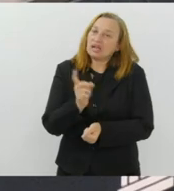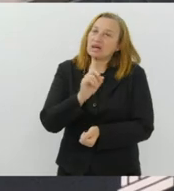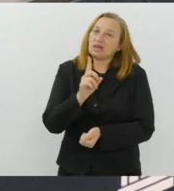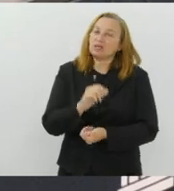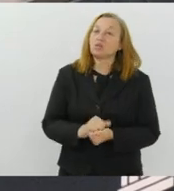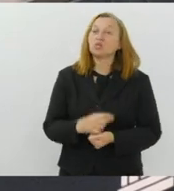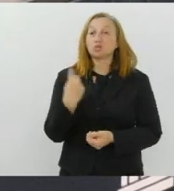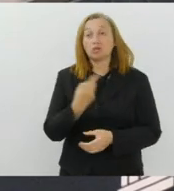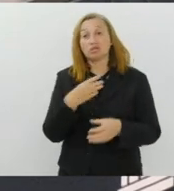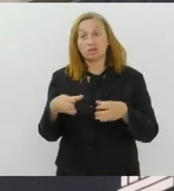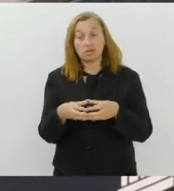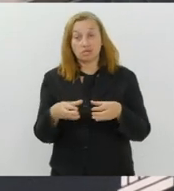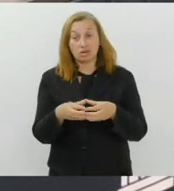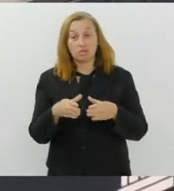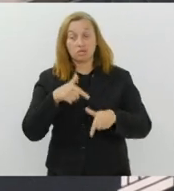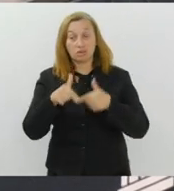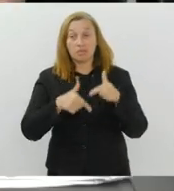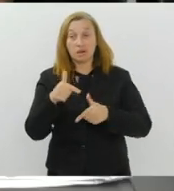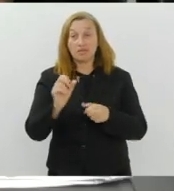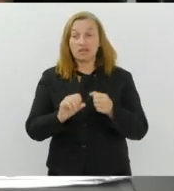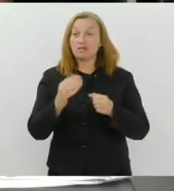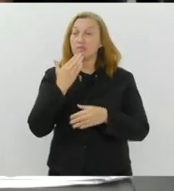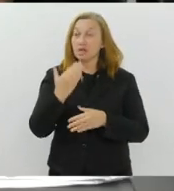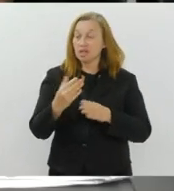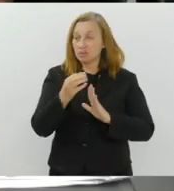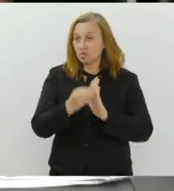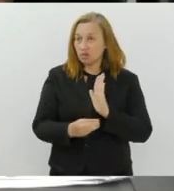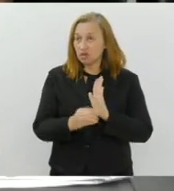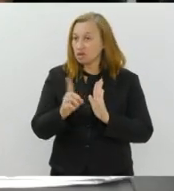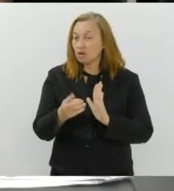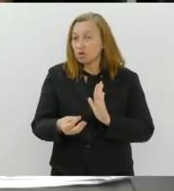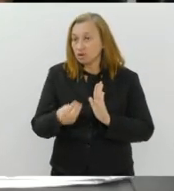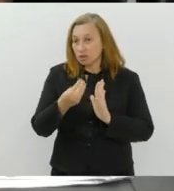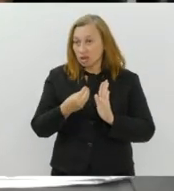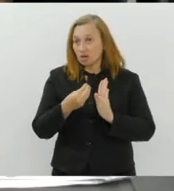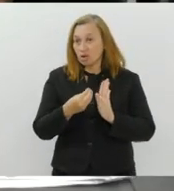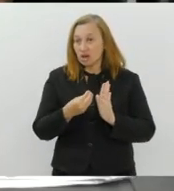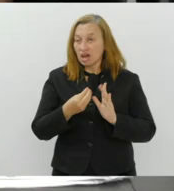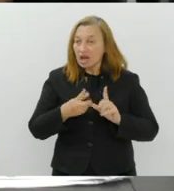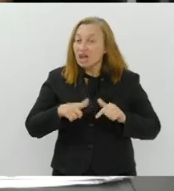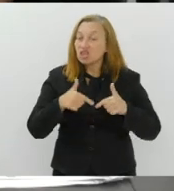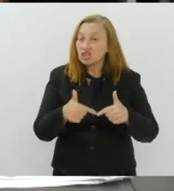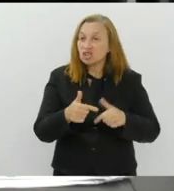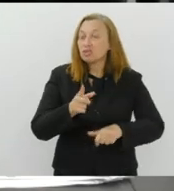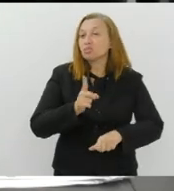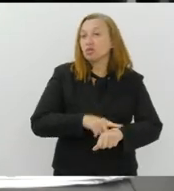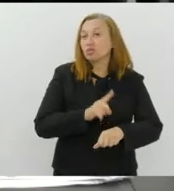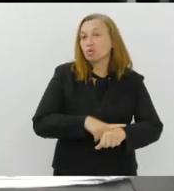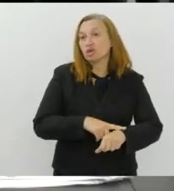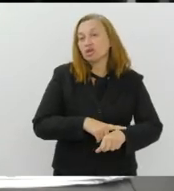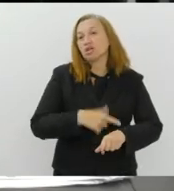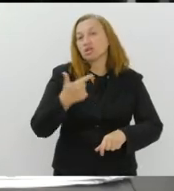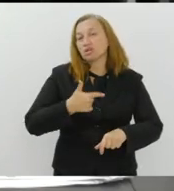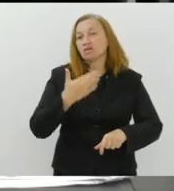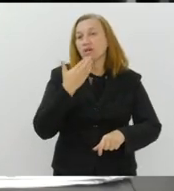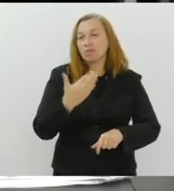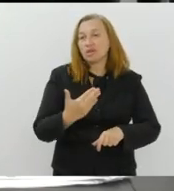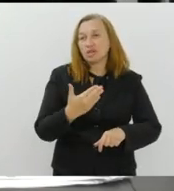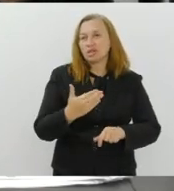equipe vai fazer é solicitar por ofício. Não entregou, a gente parte para o segundo momento, já